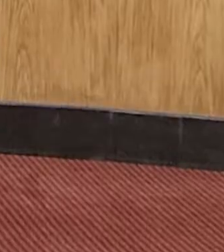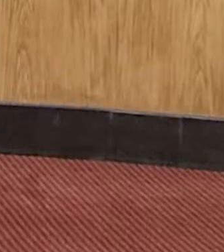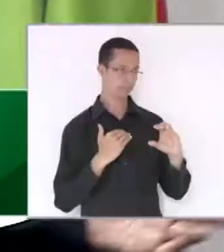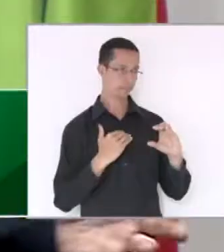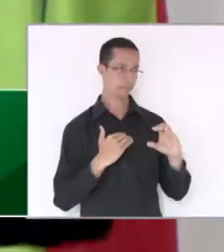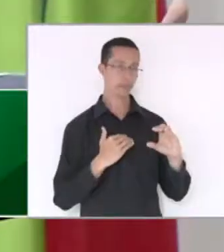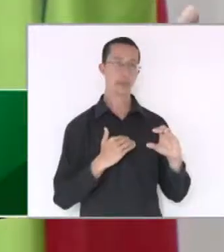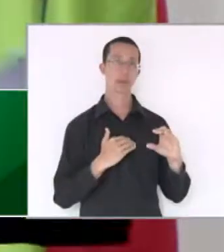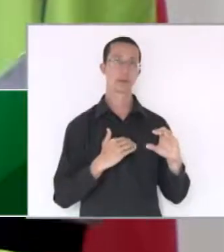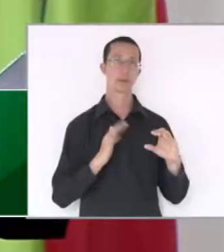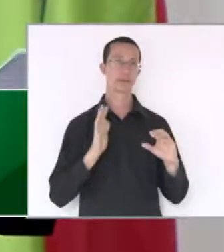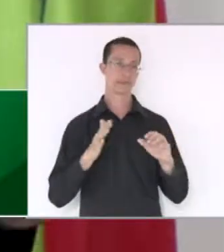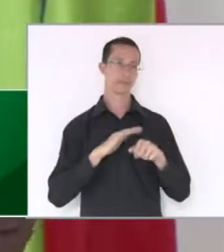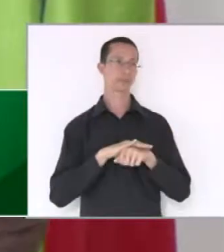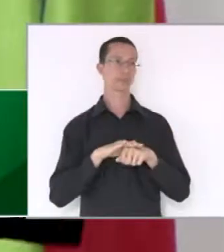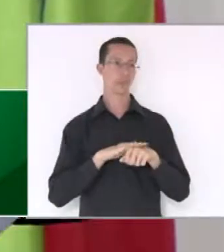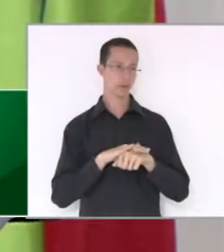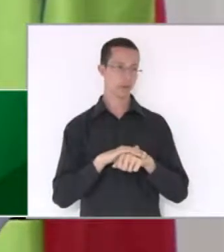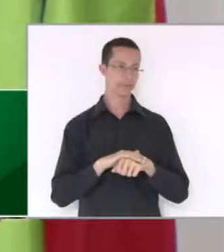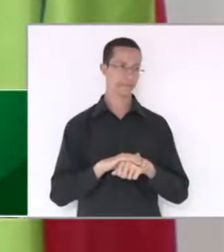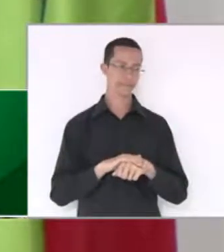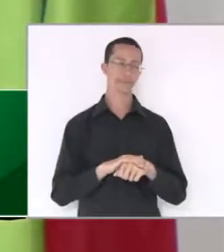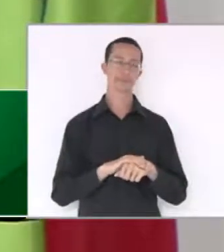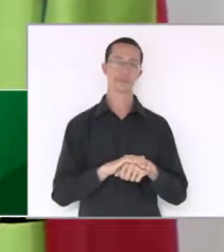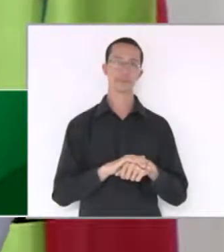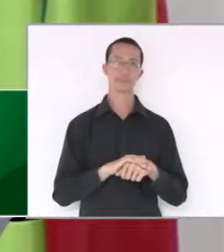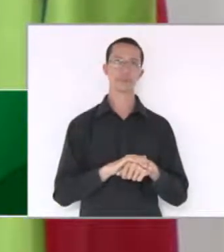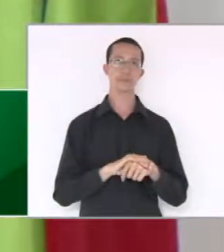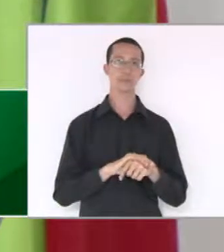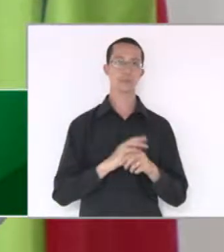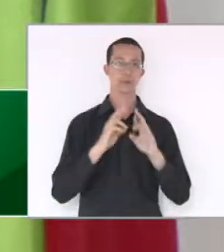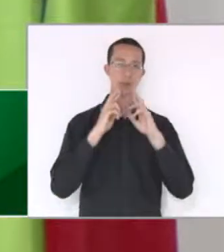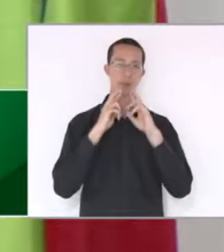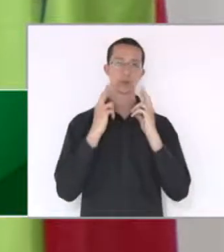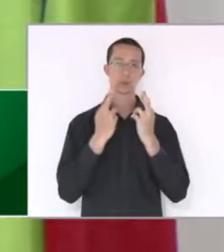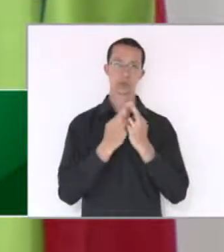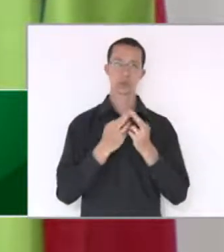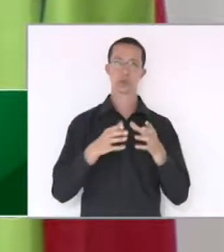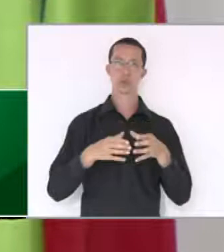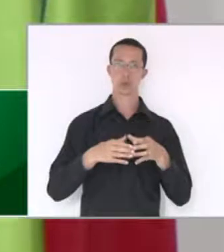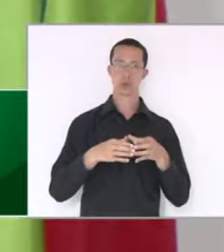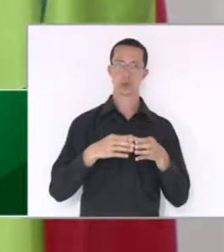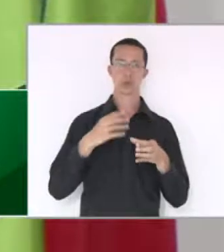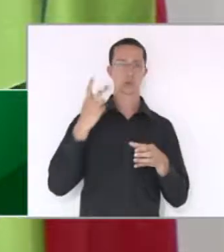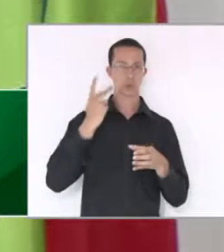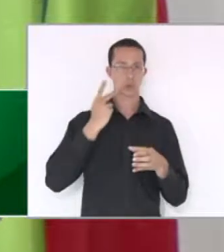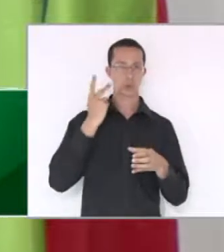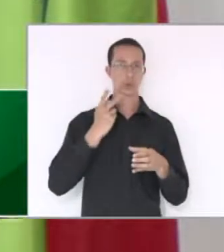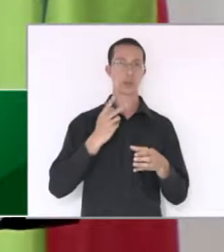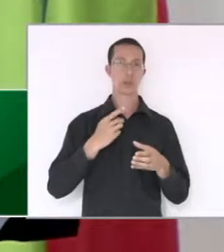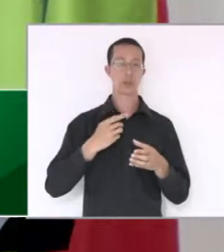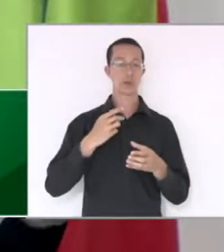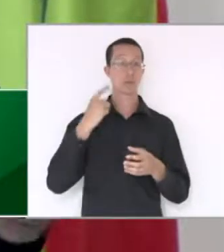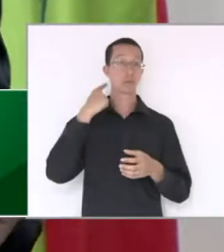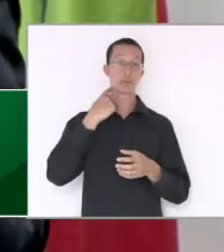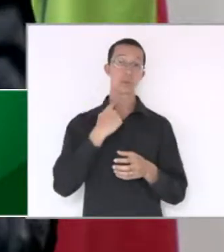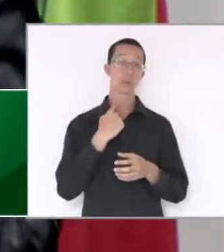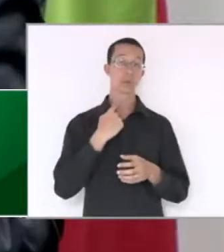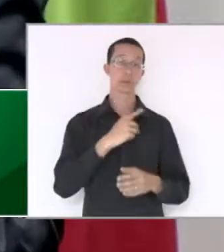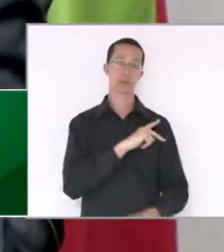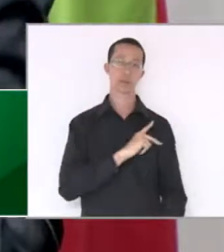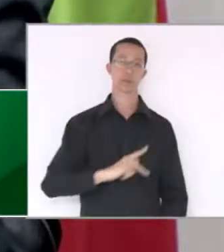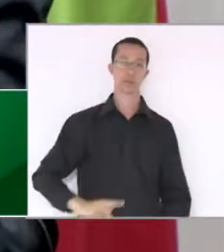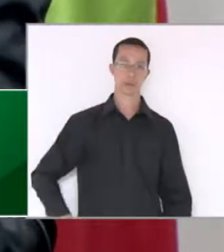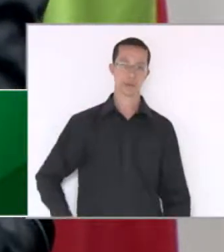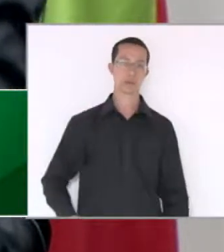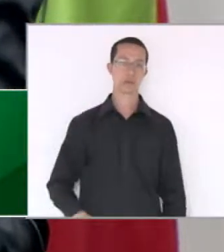deputado. Tivemos reunião da bancada de semana e estava o presidente Silvio Drevik para dizer que